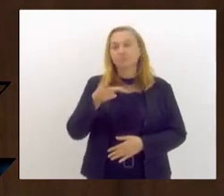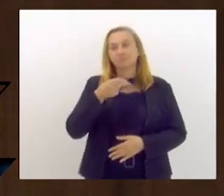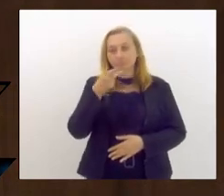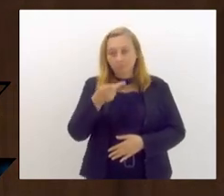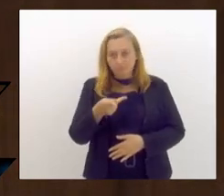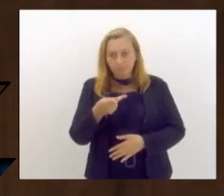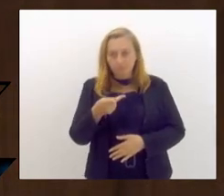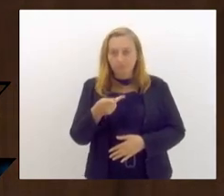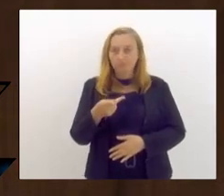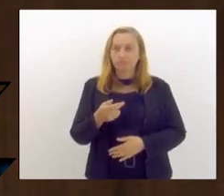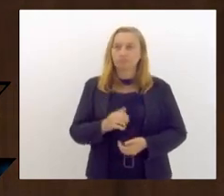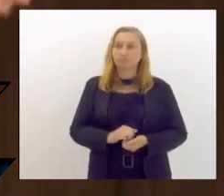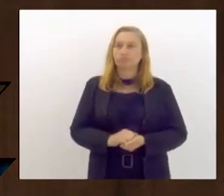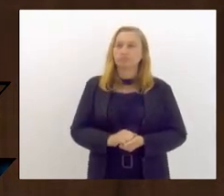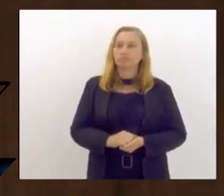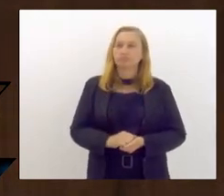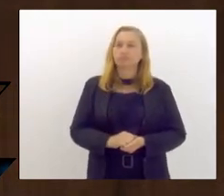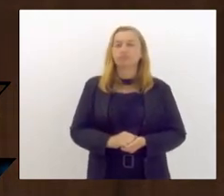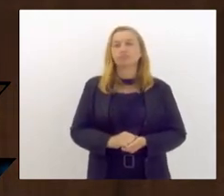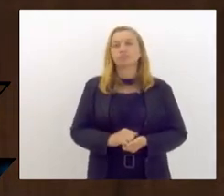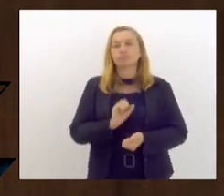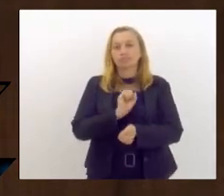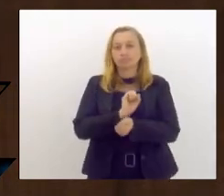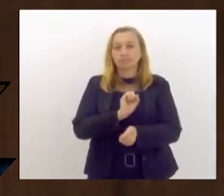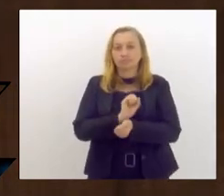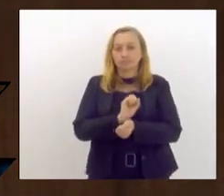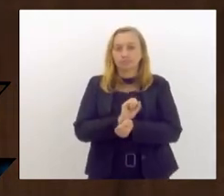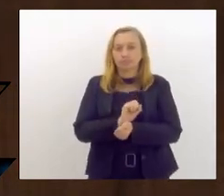falar que eu estou aqui inscrita há um tempo.